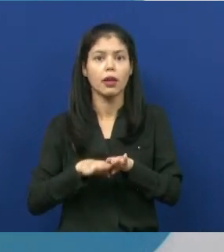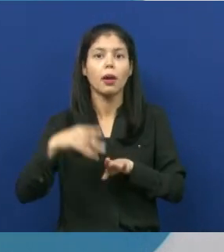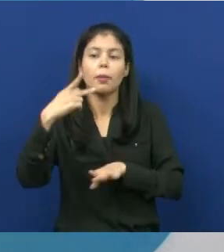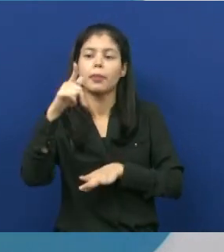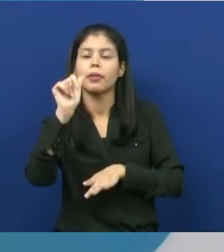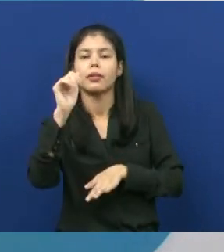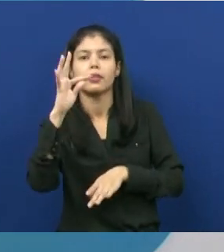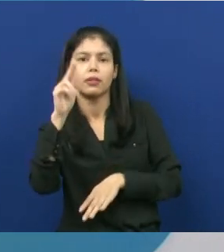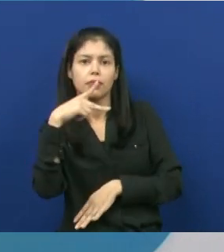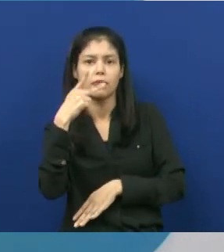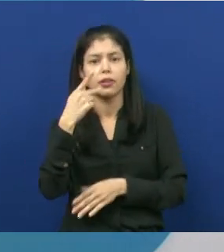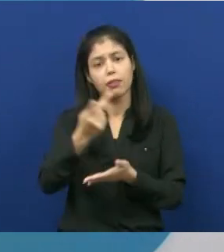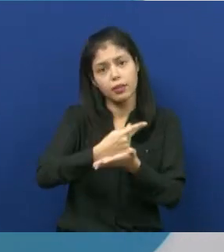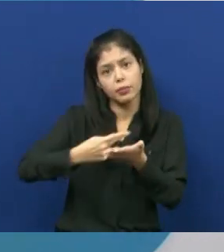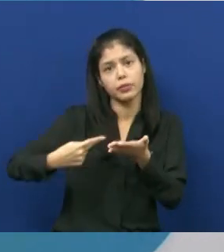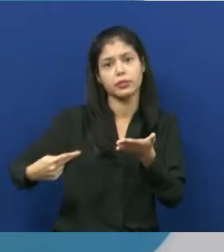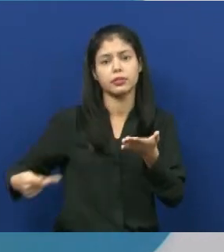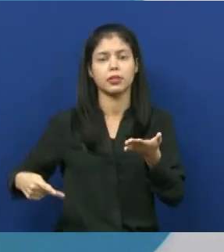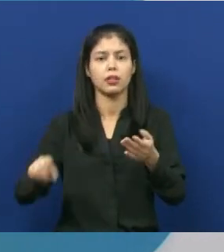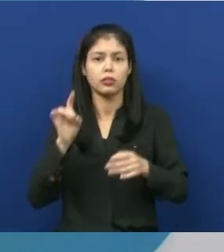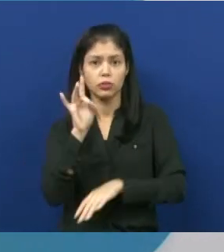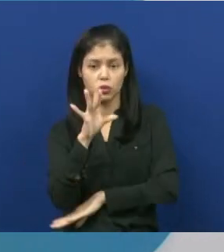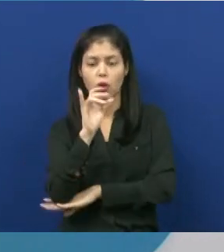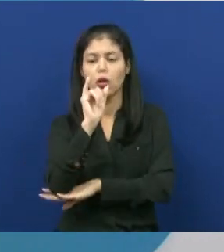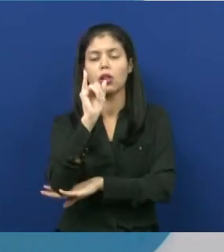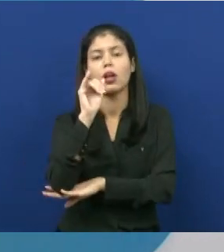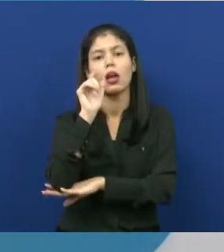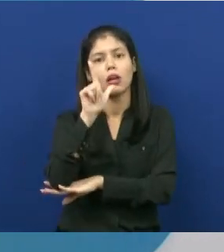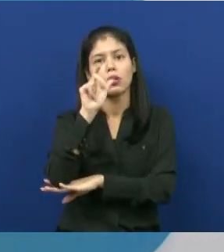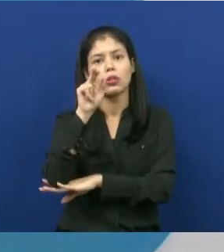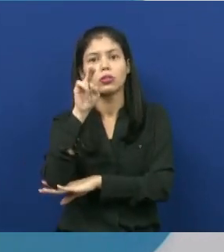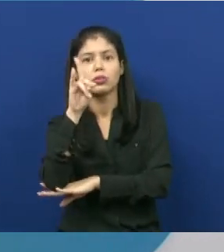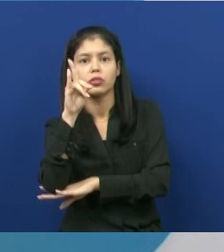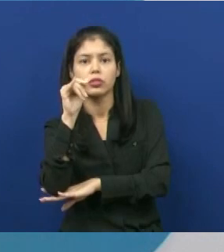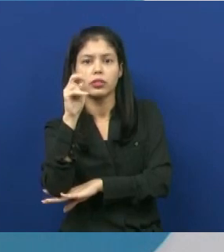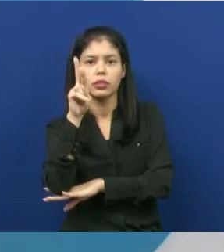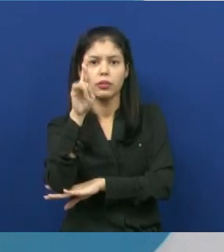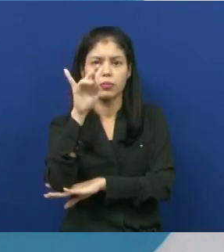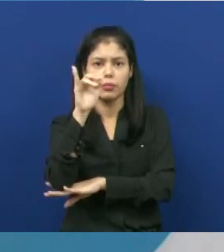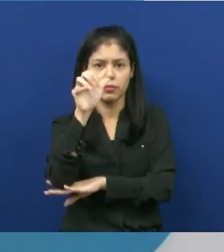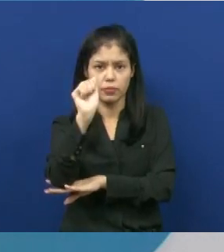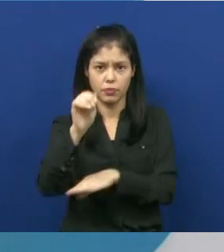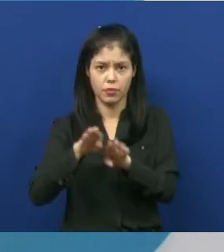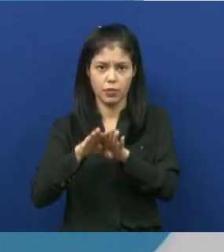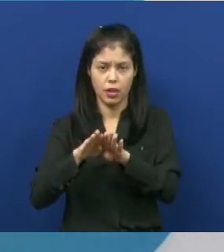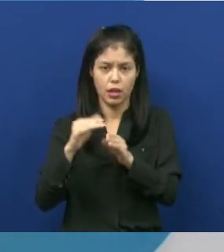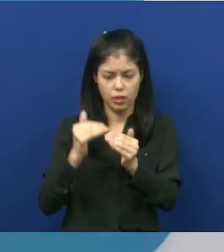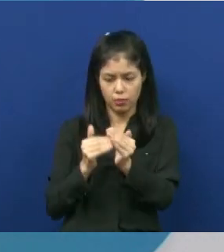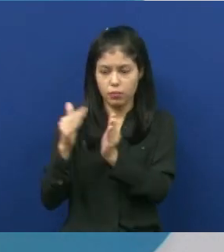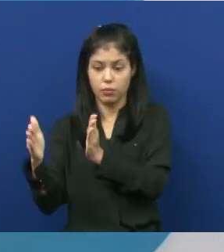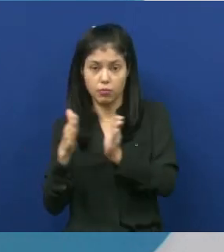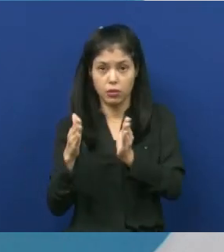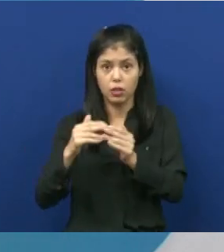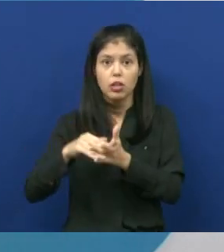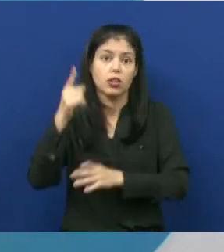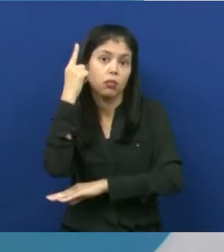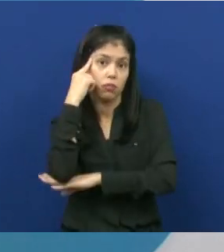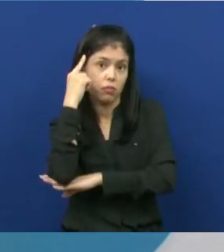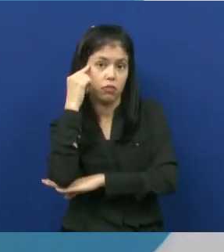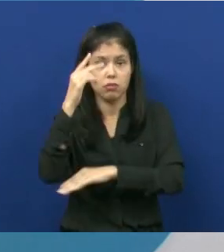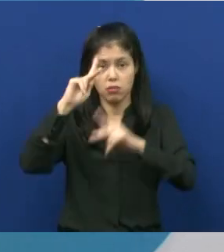Platão, a poesia ela ludibria o homem na medida em que não trabalha com a racionalidade